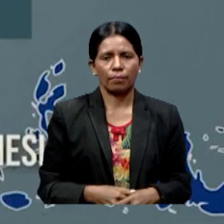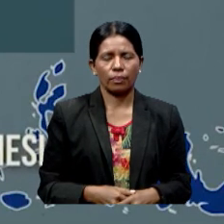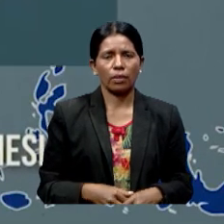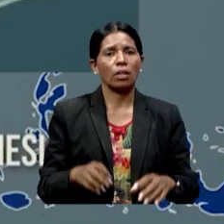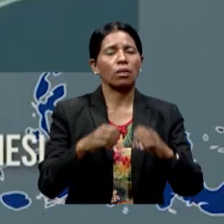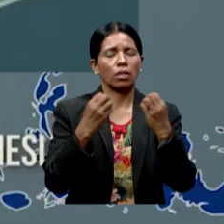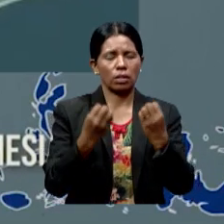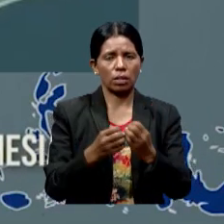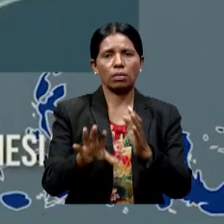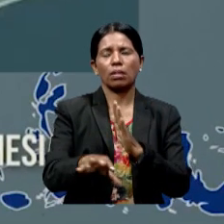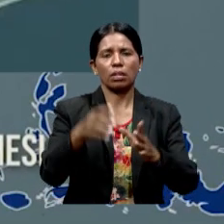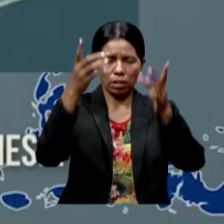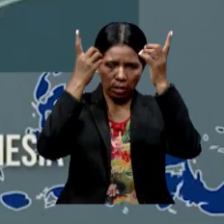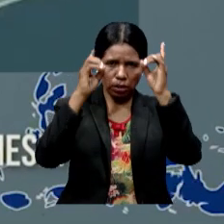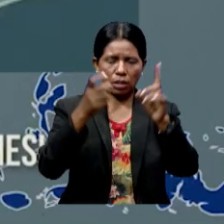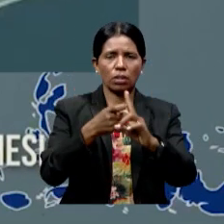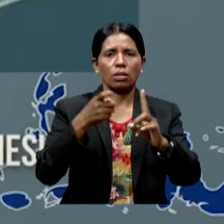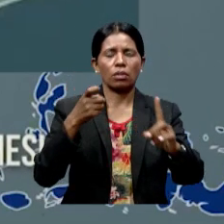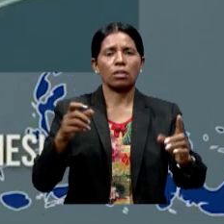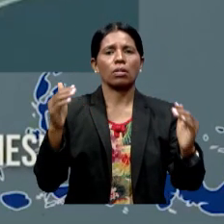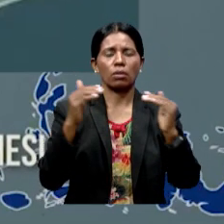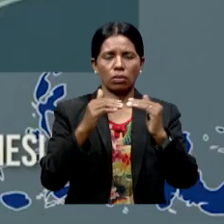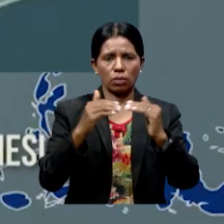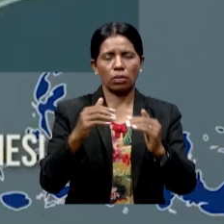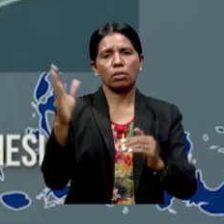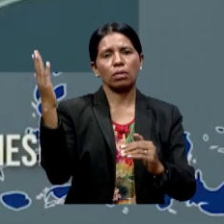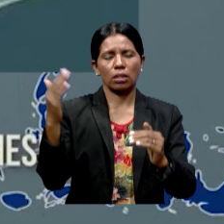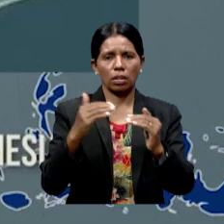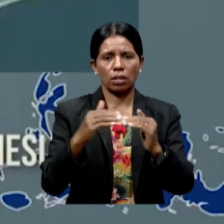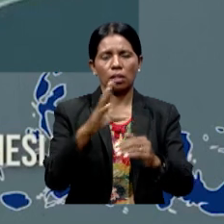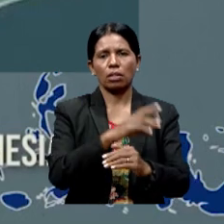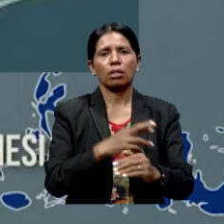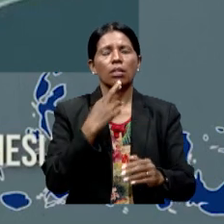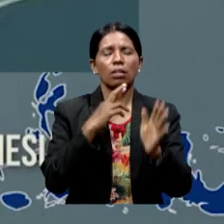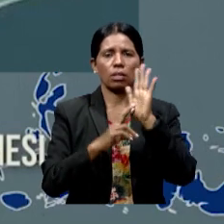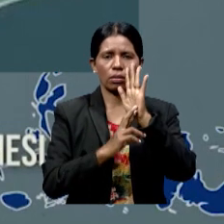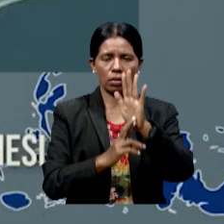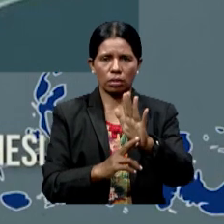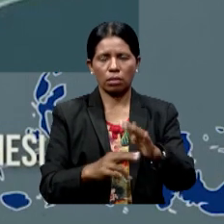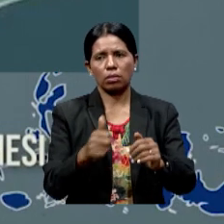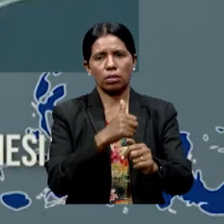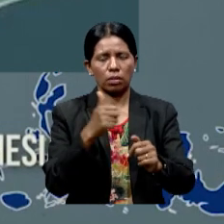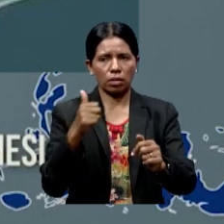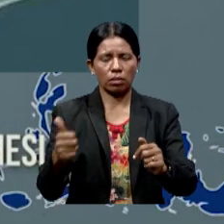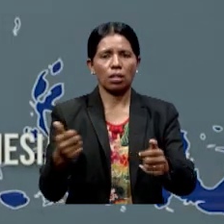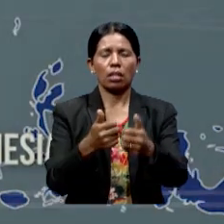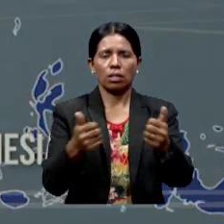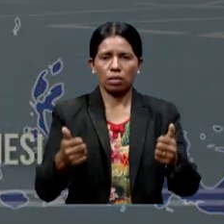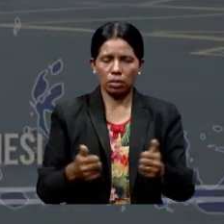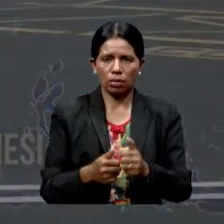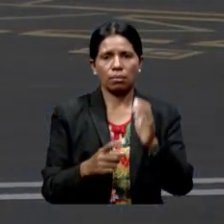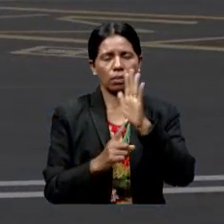Admissão ne retan decisão lihusi consenso e a cimeira, lihusi recomendação, conselho coordenação, associação